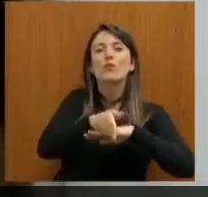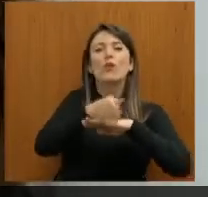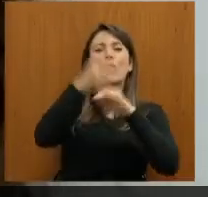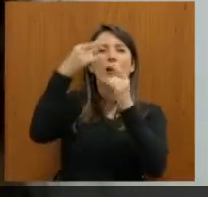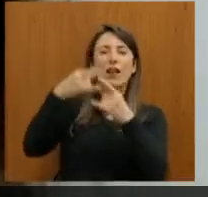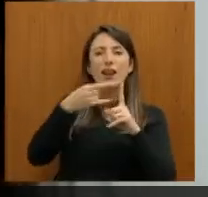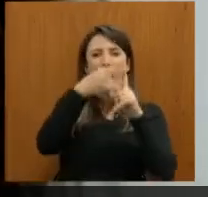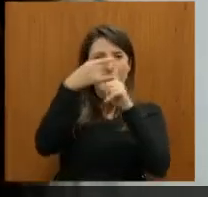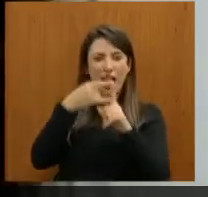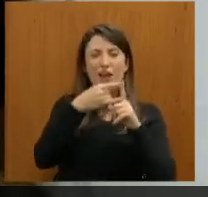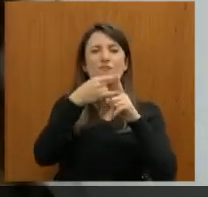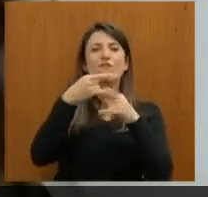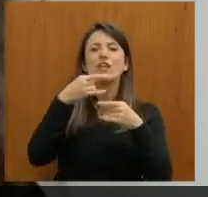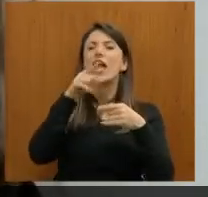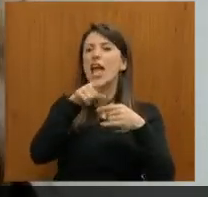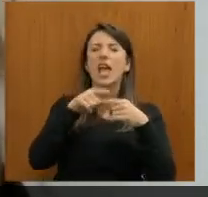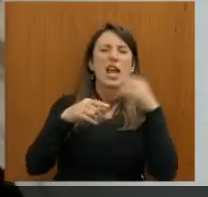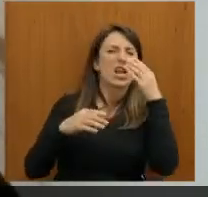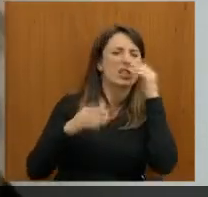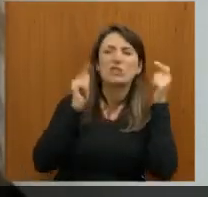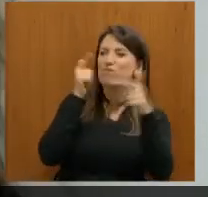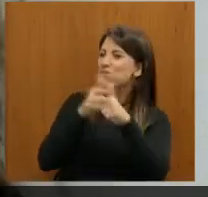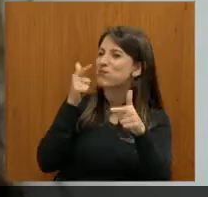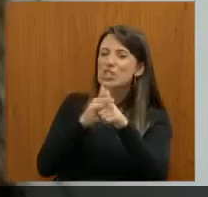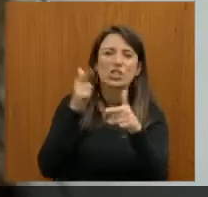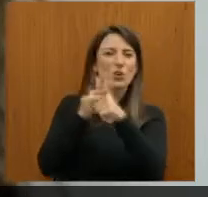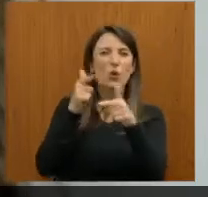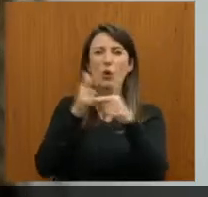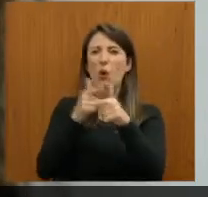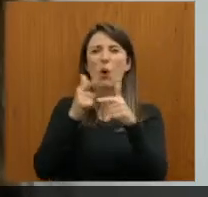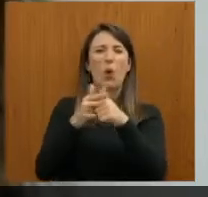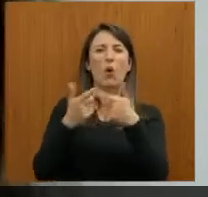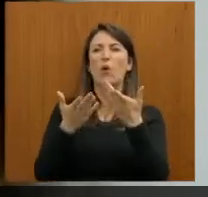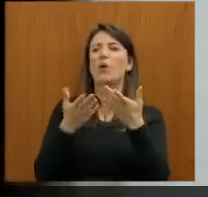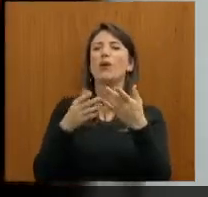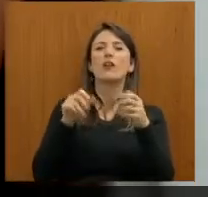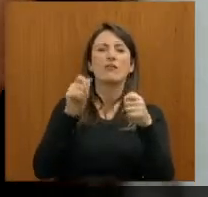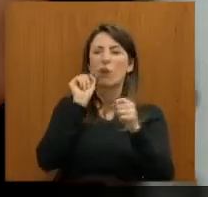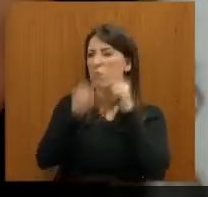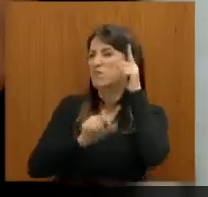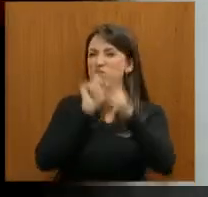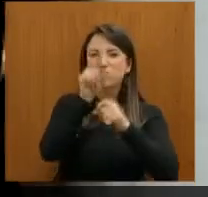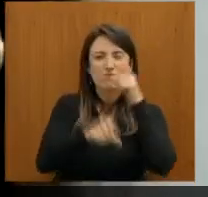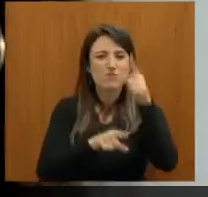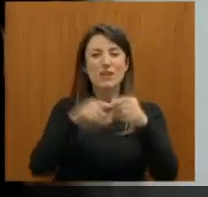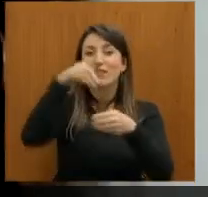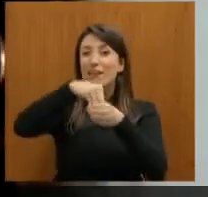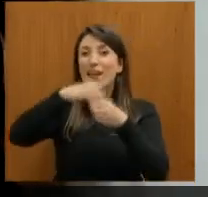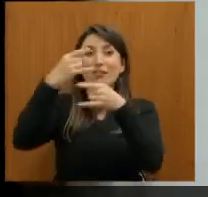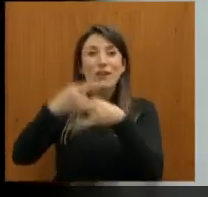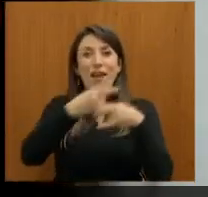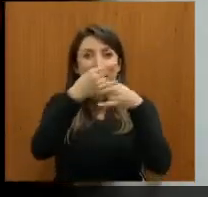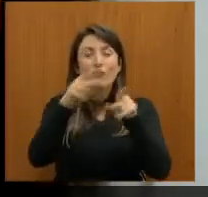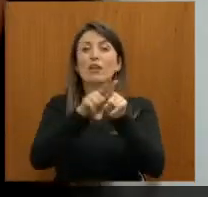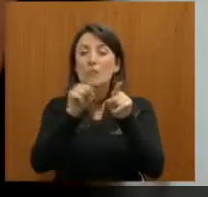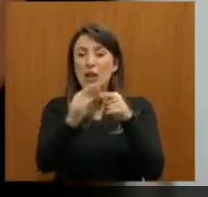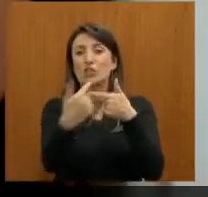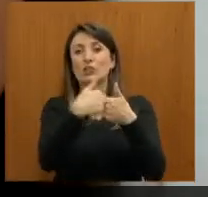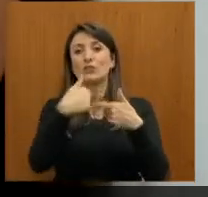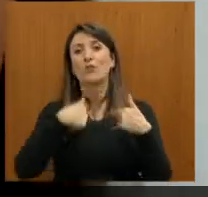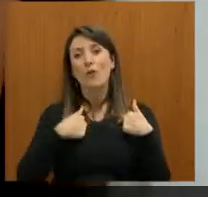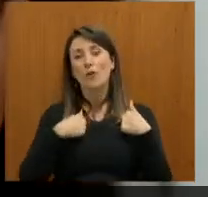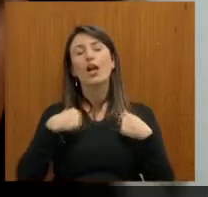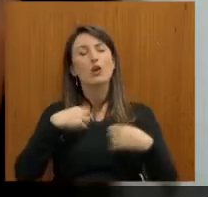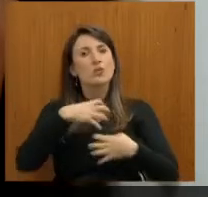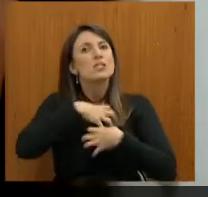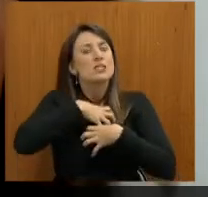doutora Ione bom então assim eu me sinto vítima sabe de uma vítima de violência doméstica Então isso que eu gostaria